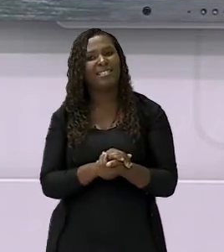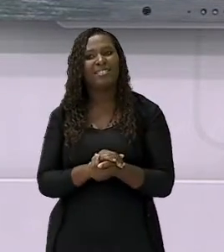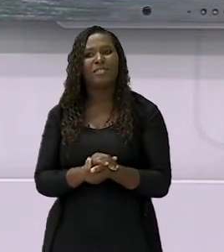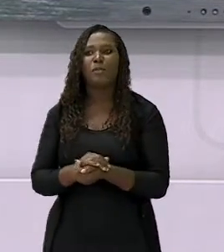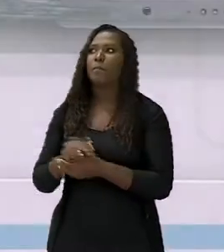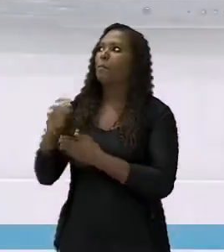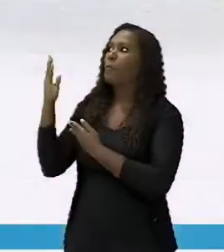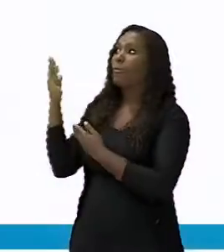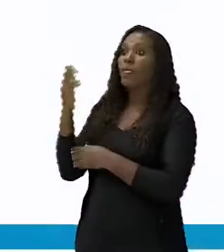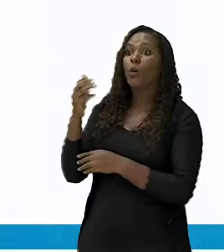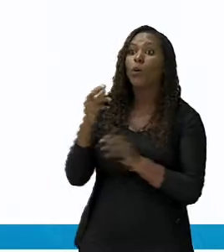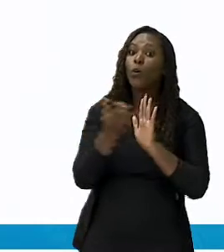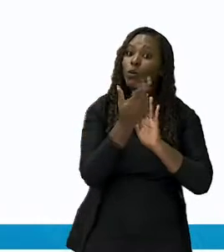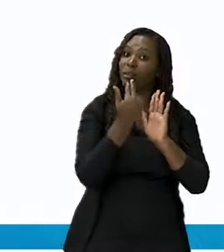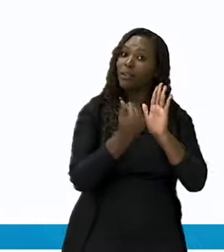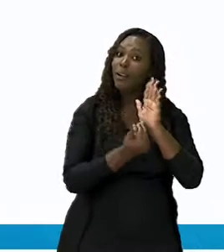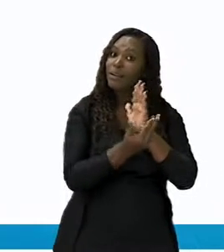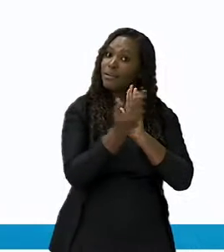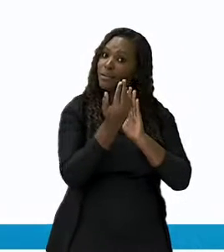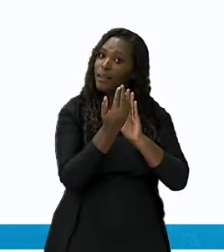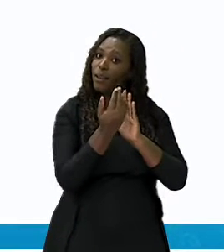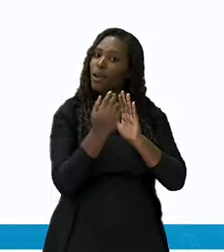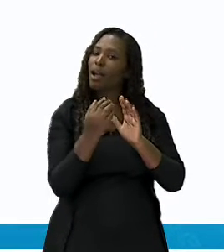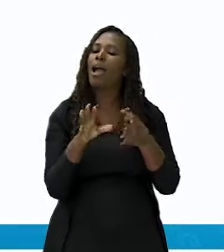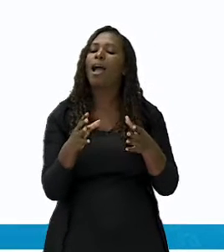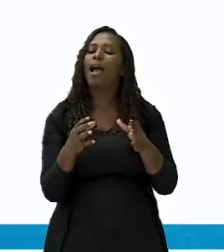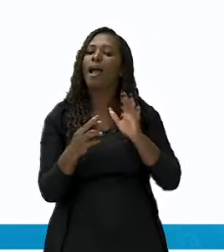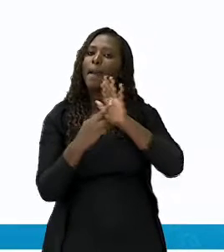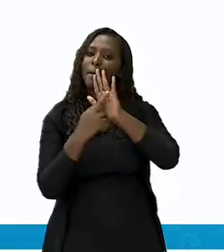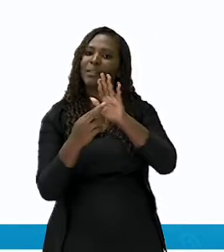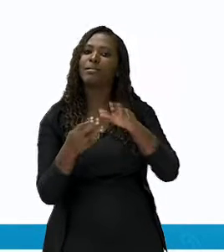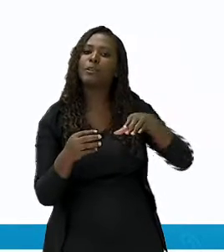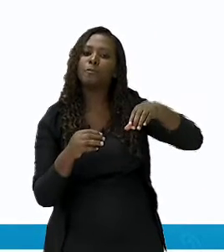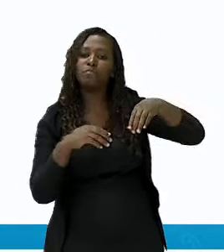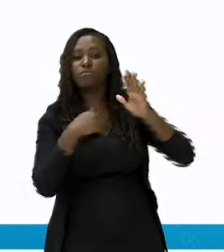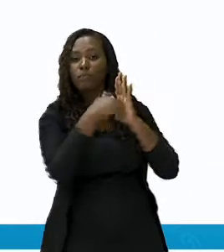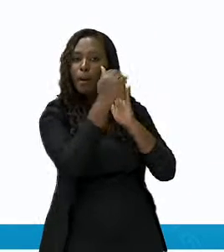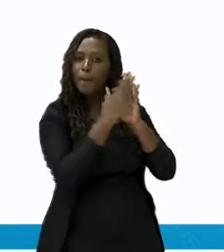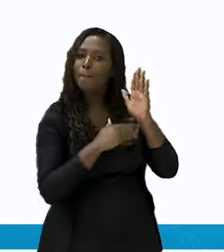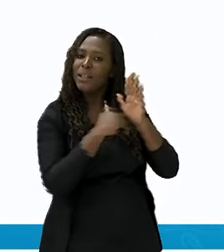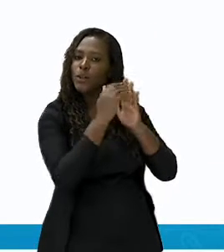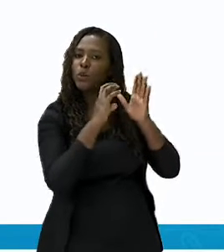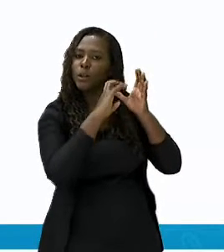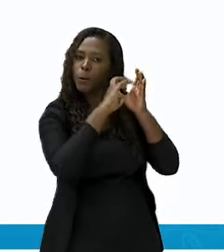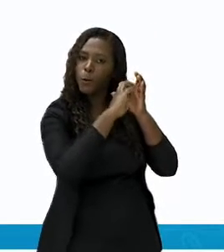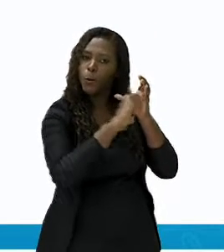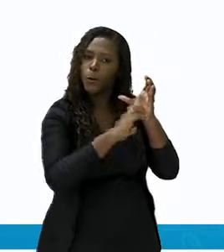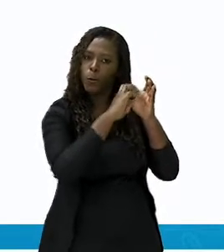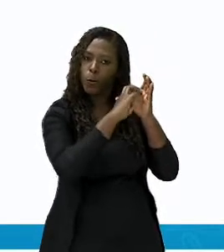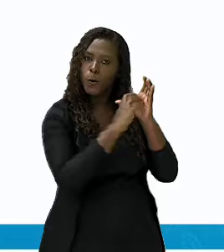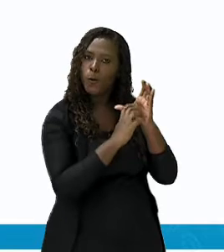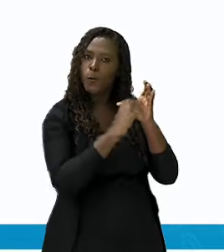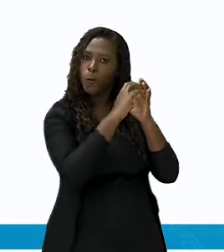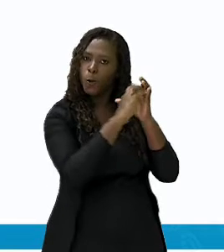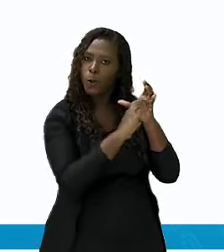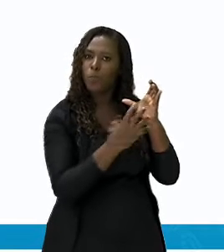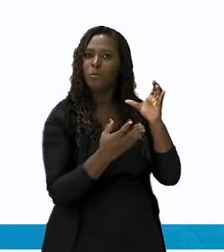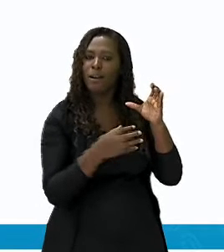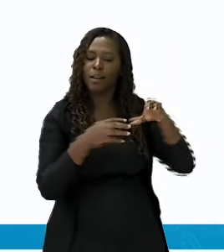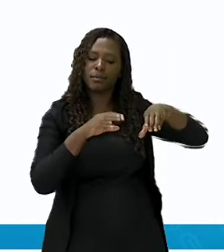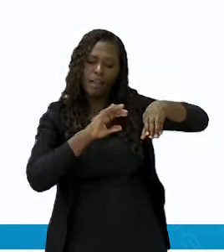Aí mais um desenho representando, um desenho rupestre, uma figura rupestre das cavernas antigas.